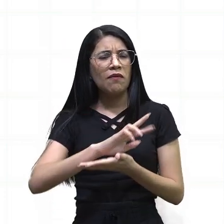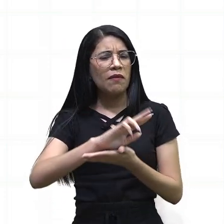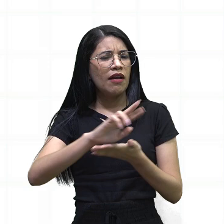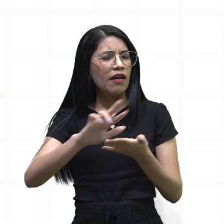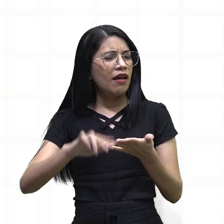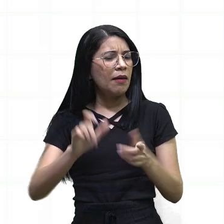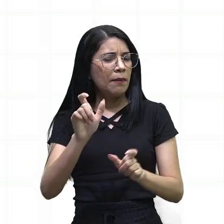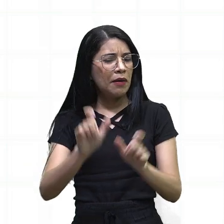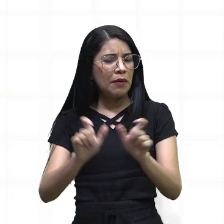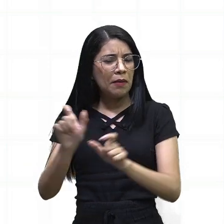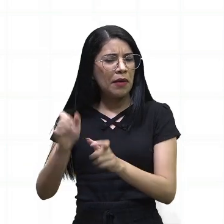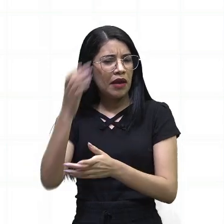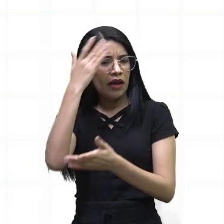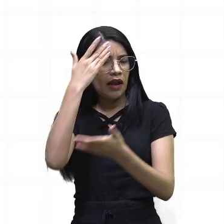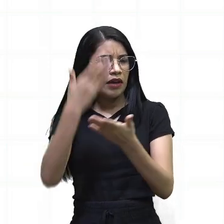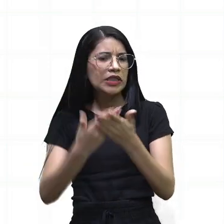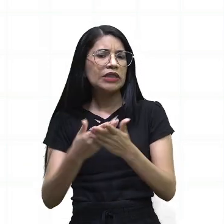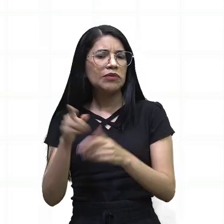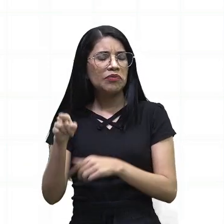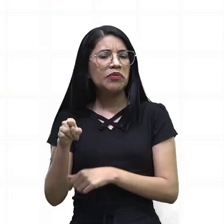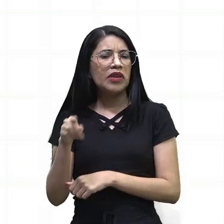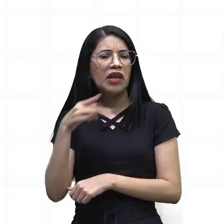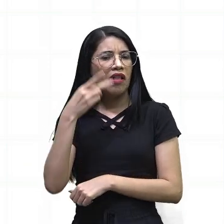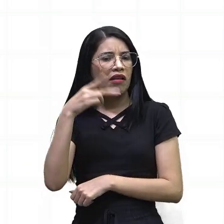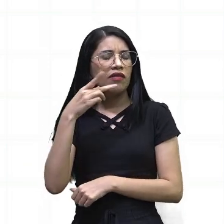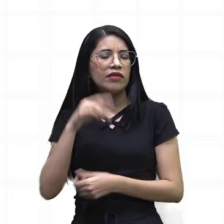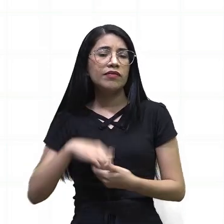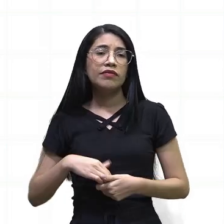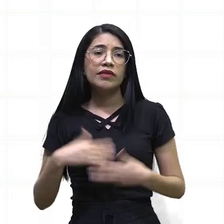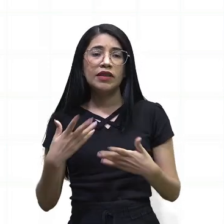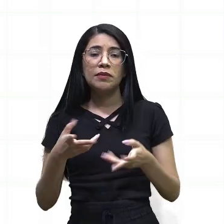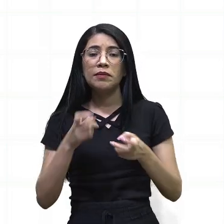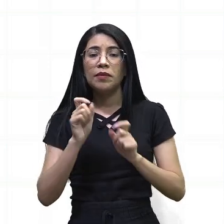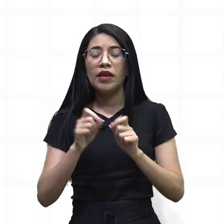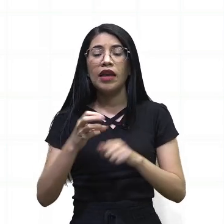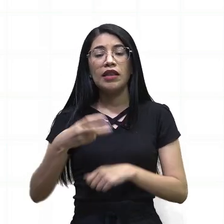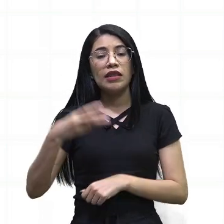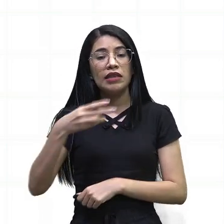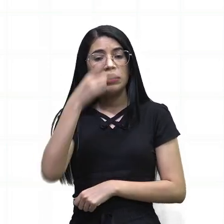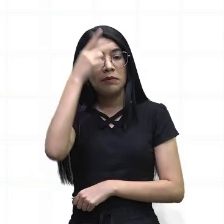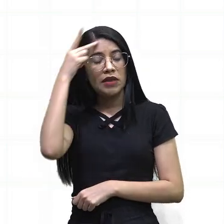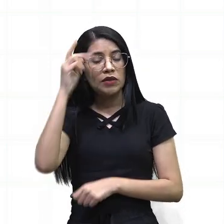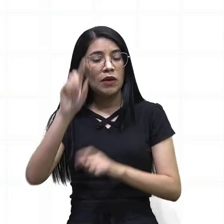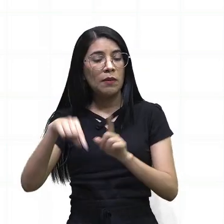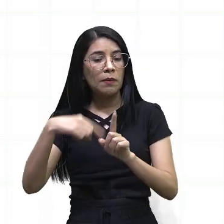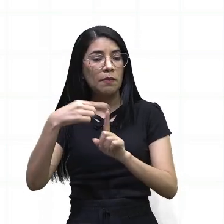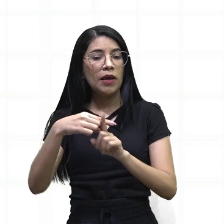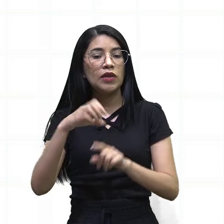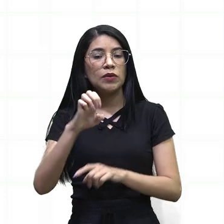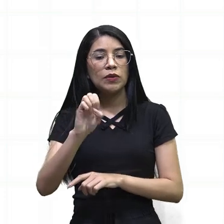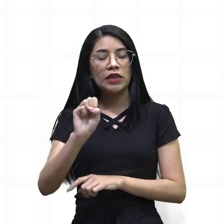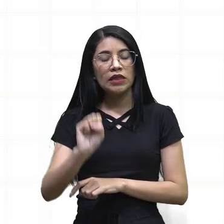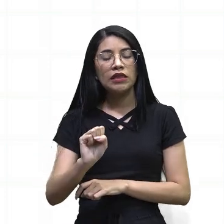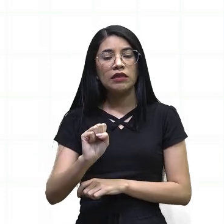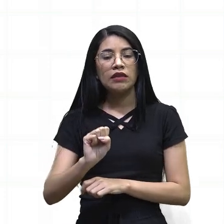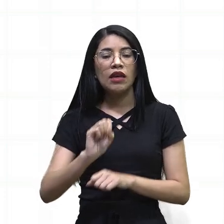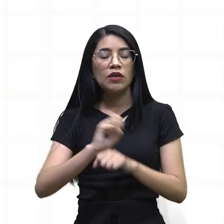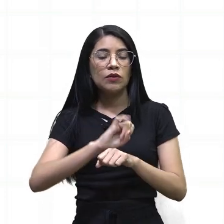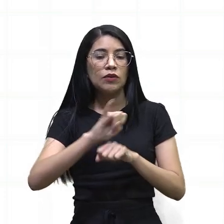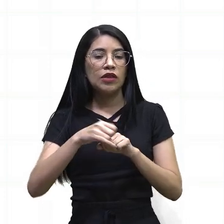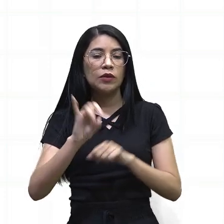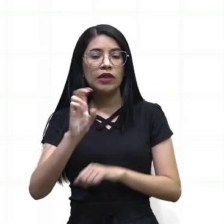só sei que tem gente que cai na lábia dela, né? Então percebam, verbo na terceira pessoa mais o si, sujeito